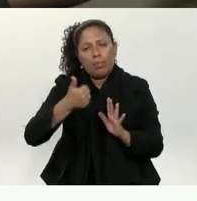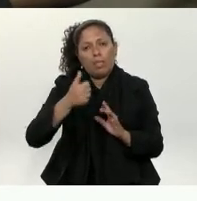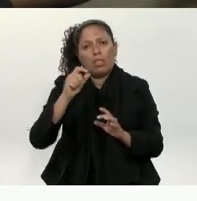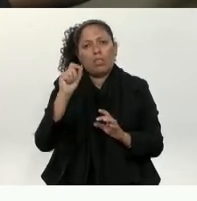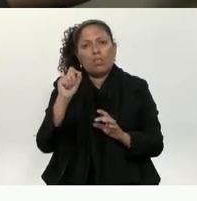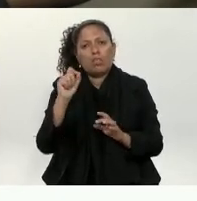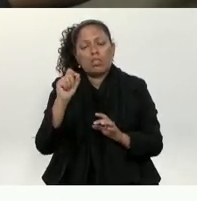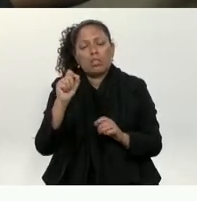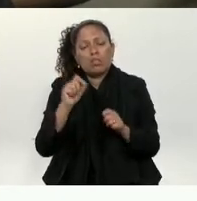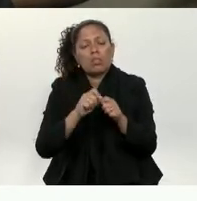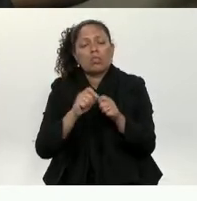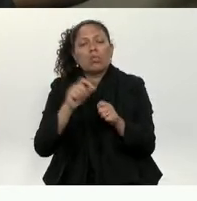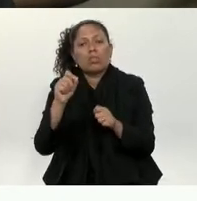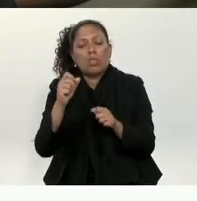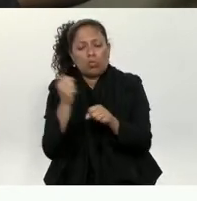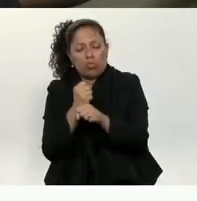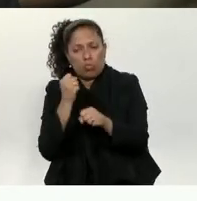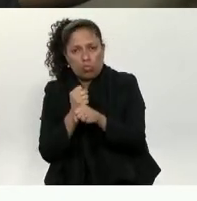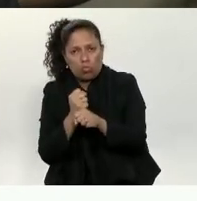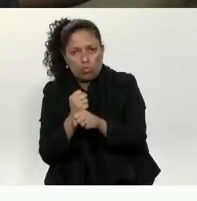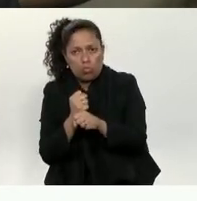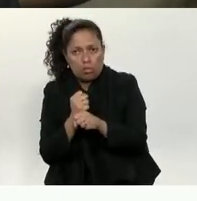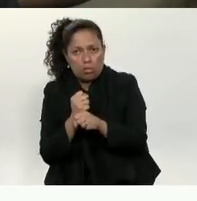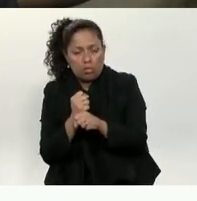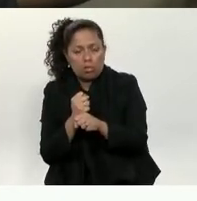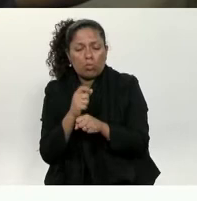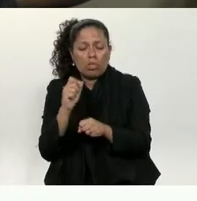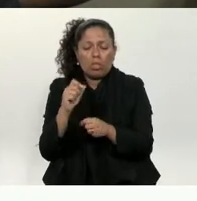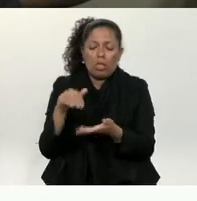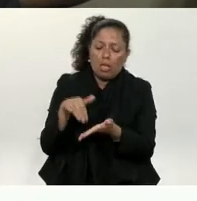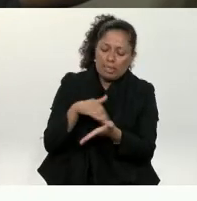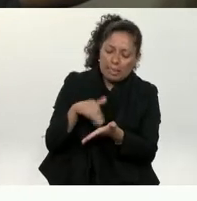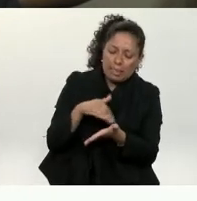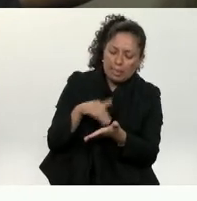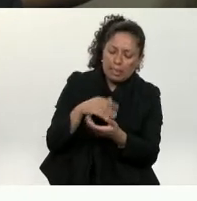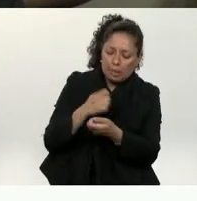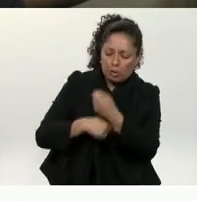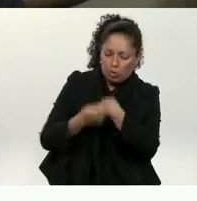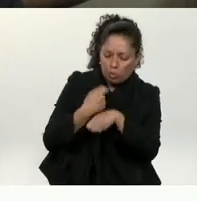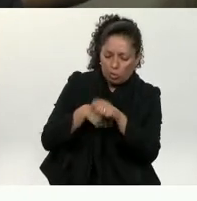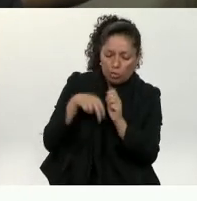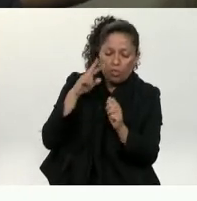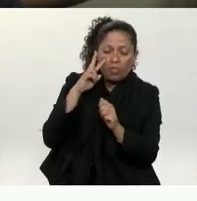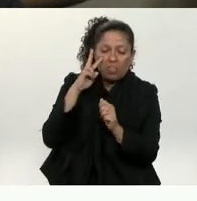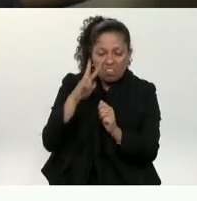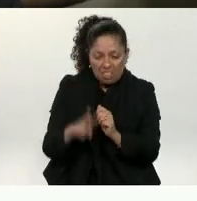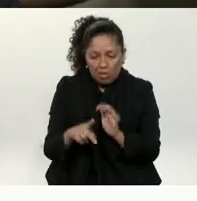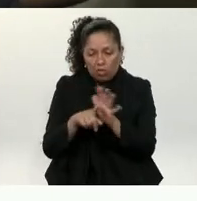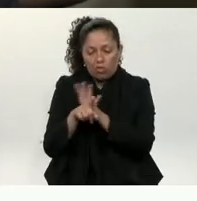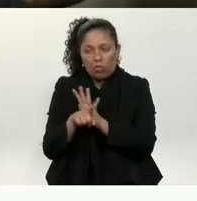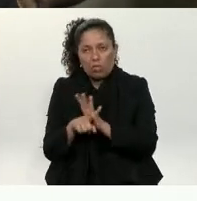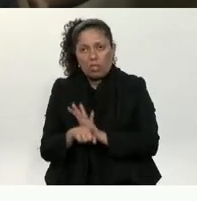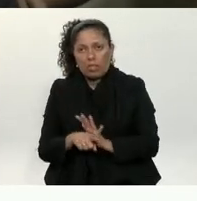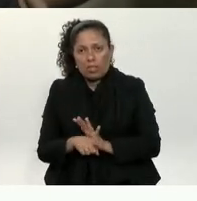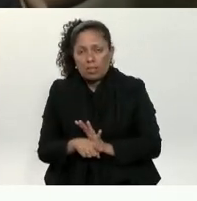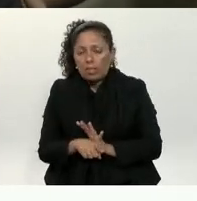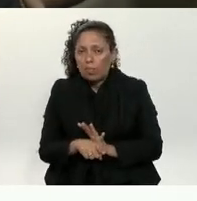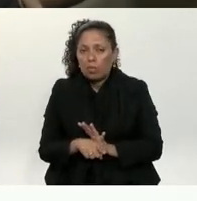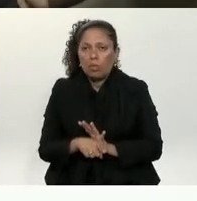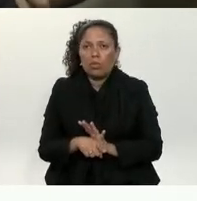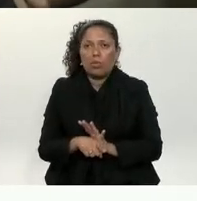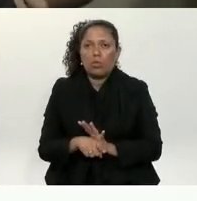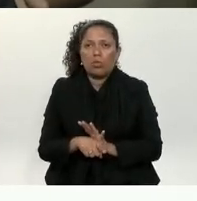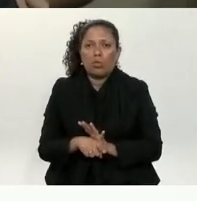construção e a aprovação do plano, é, na verdade, que a Secretaria de Estado de Desenvolvimento Econômico participe ativamente, como tem participado,